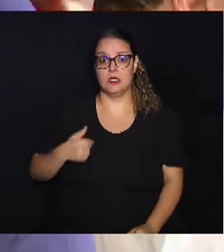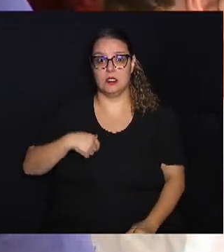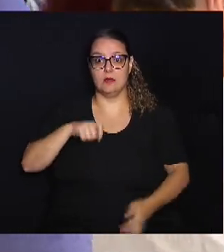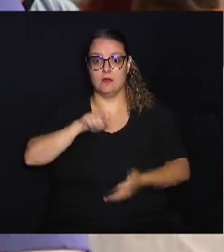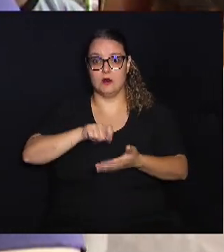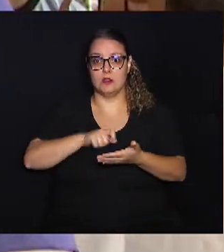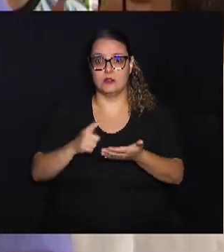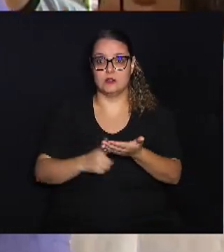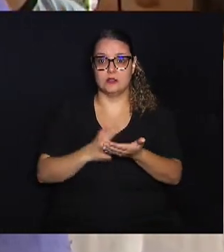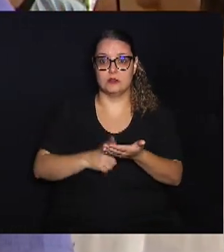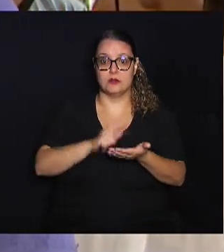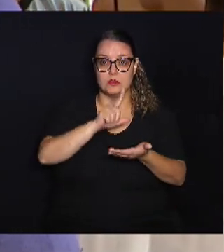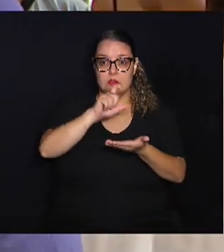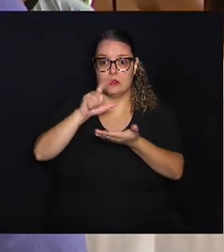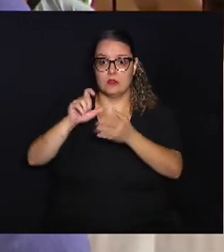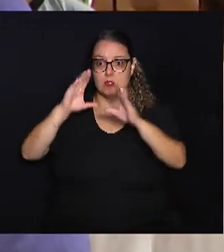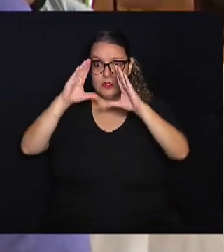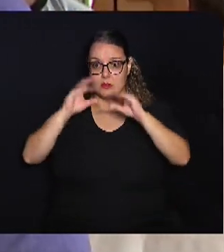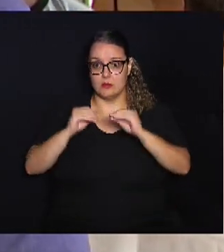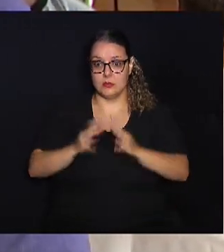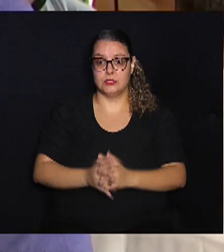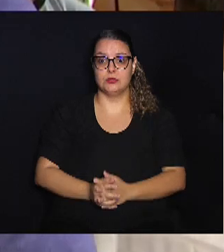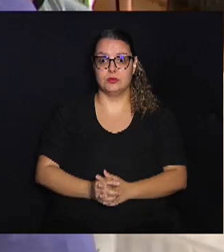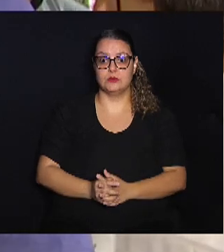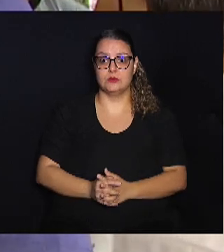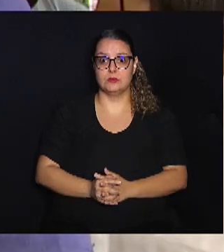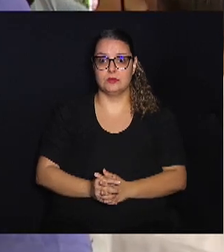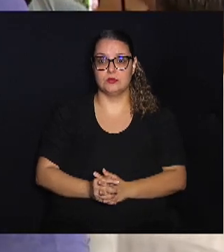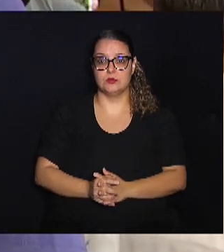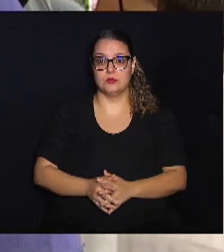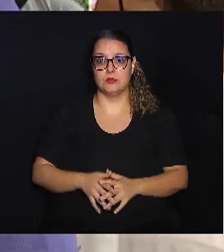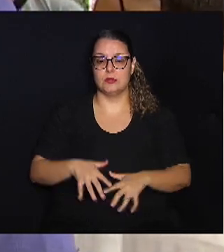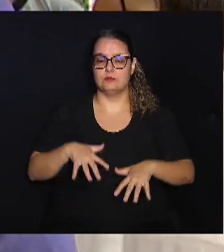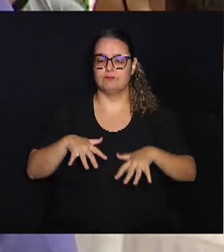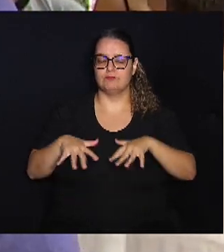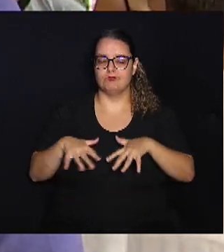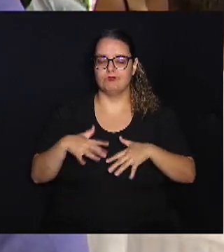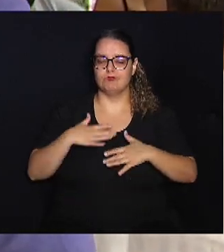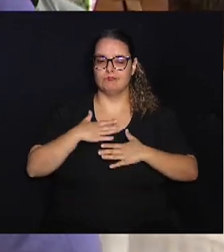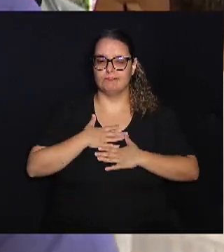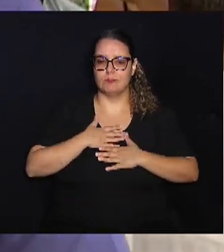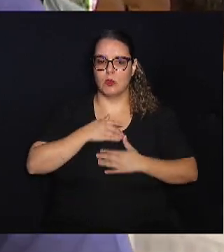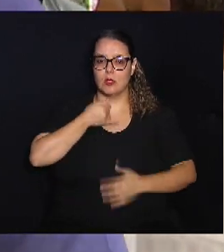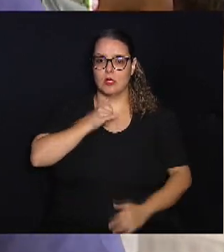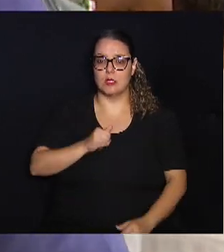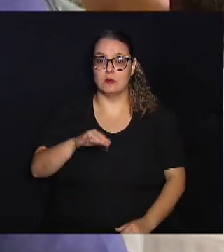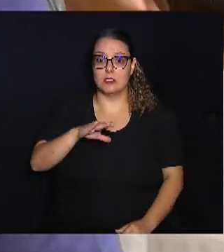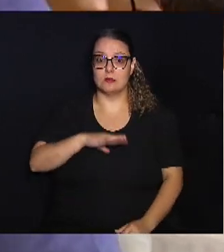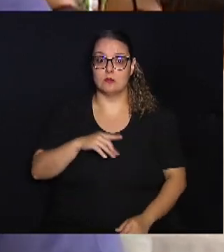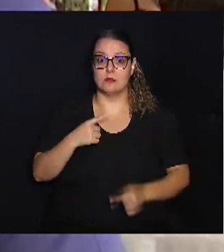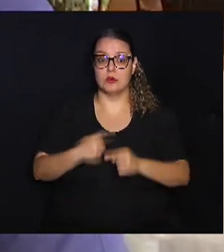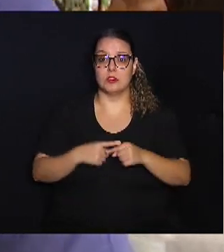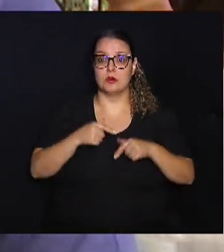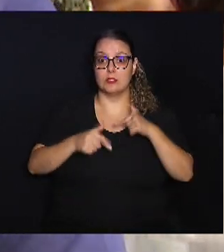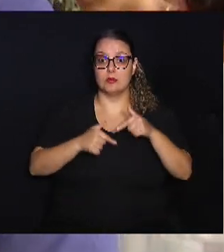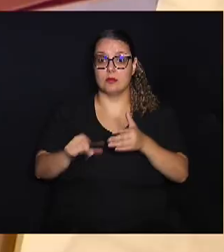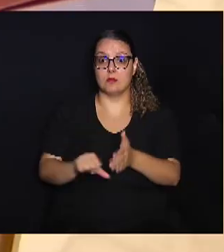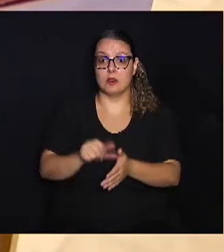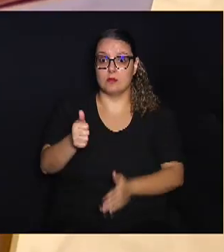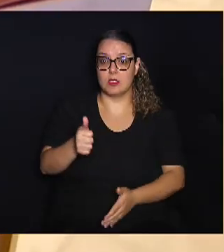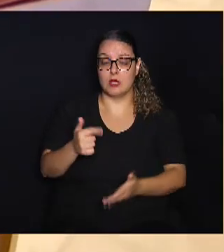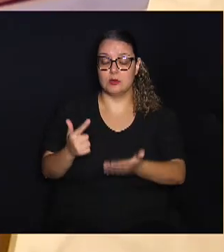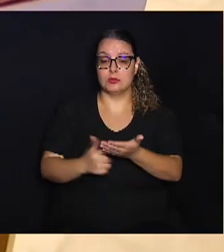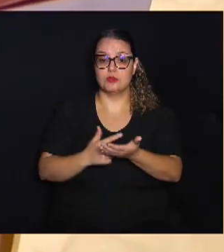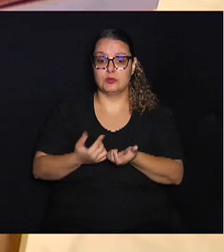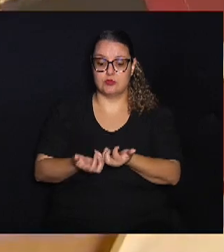mas são fotografias noturnas. E mexeu muito comigo, com a energia, com a cidade, porque é um trabalho pioneiro. O livro de um